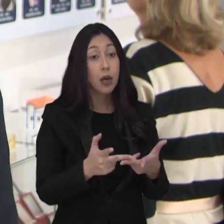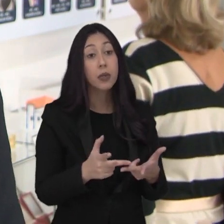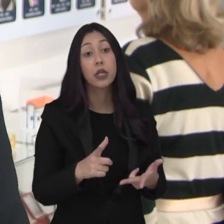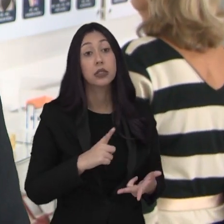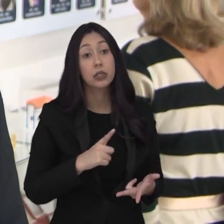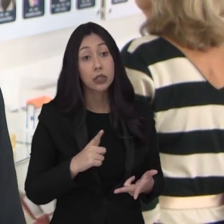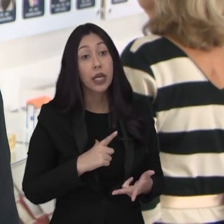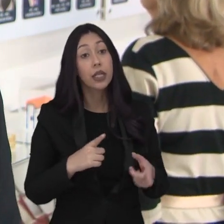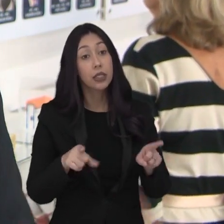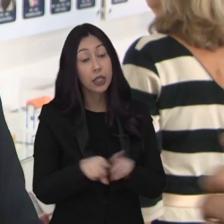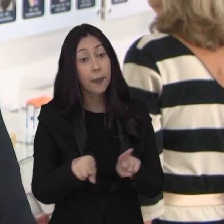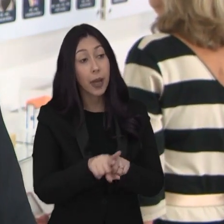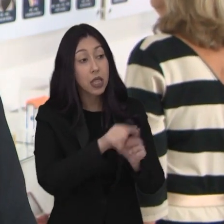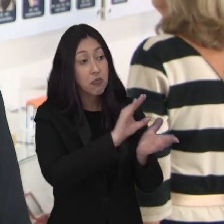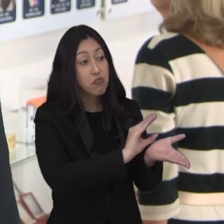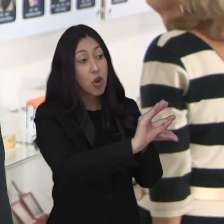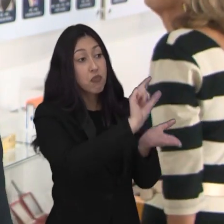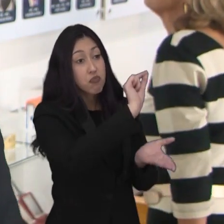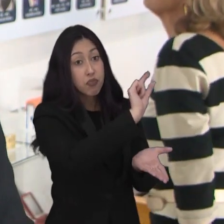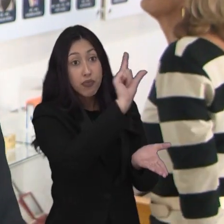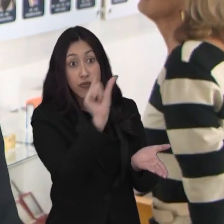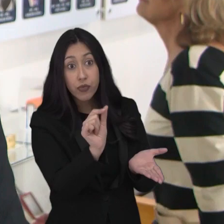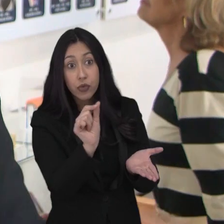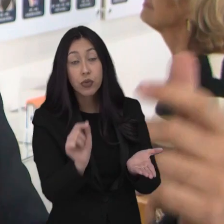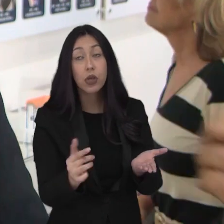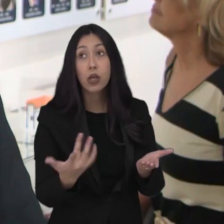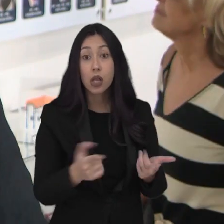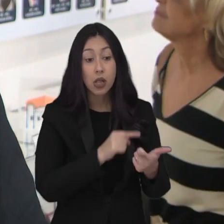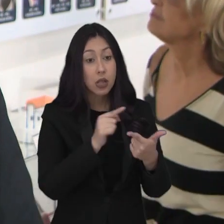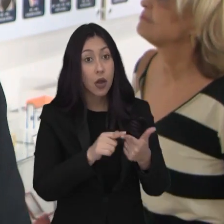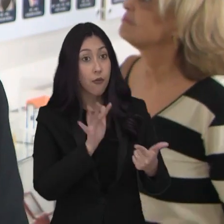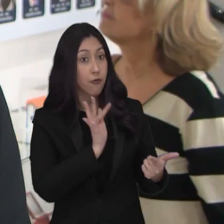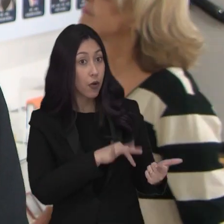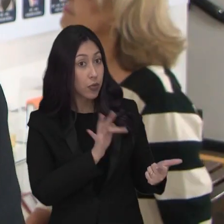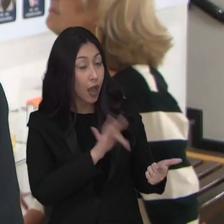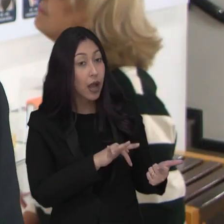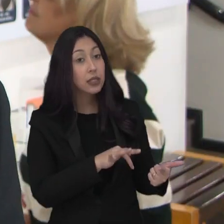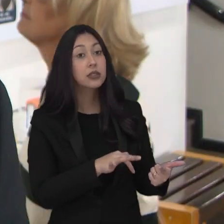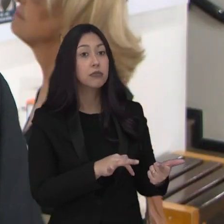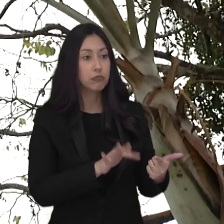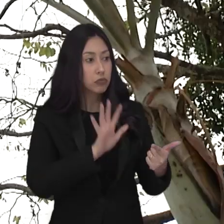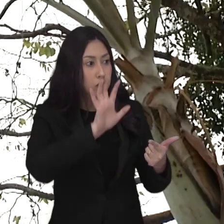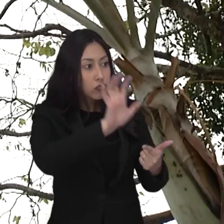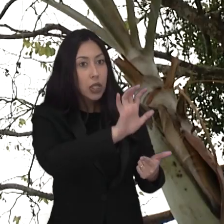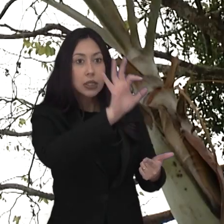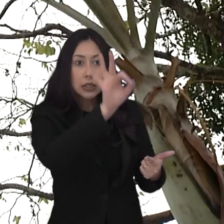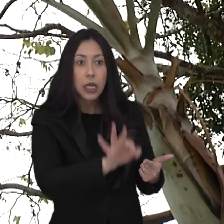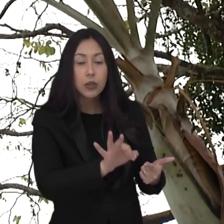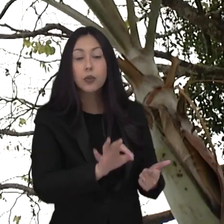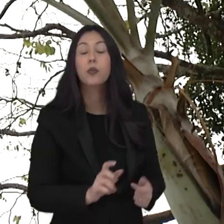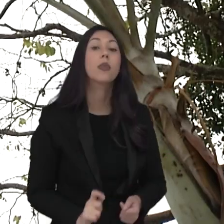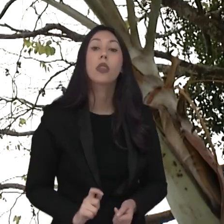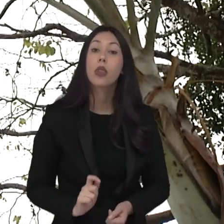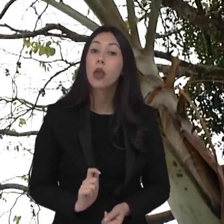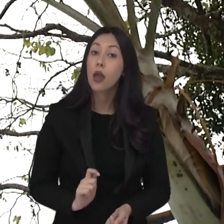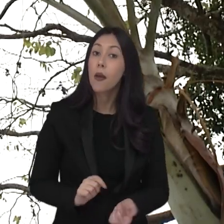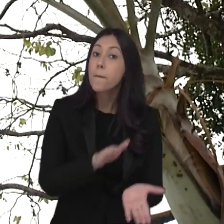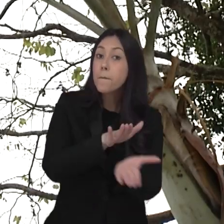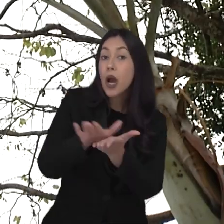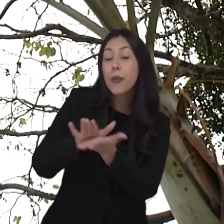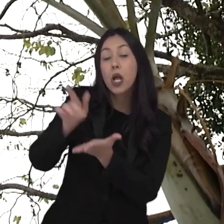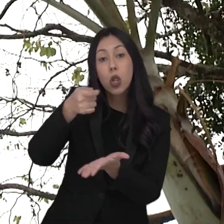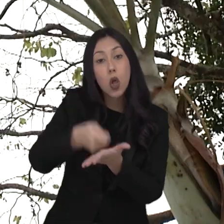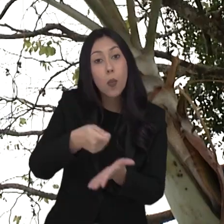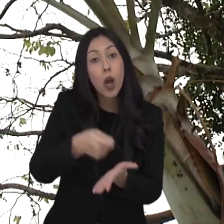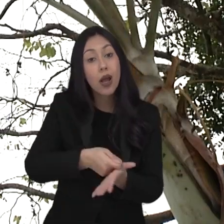temos exemplos também de repasse para a Fundação Cultural, Cassiano Ricardo, para a Fundas, esses valores são fixos. As despesas obrigatórias existem